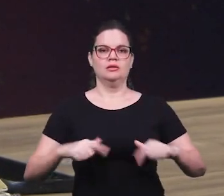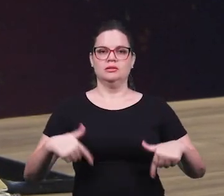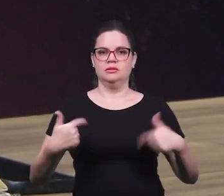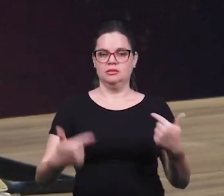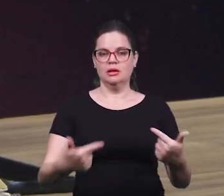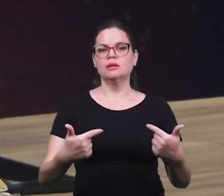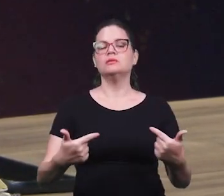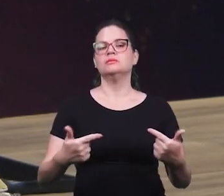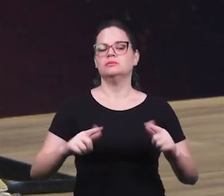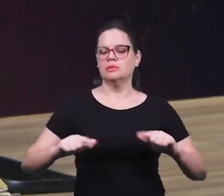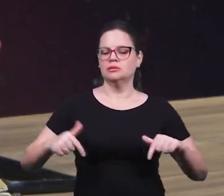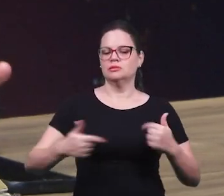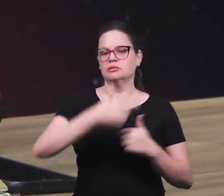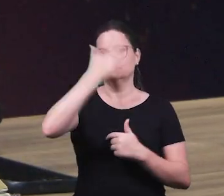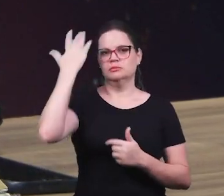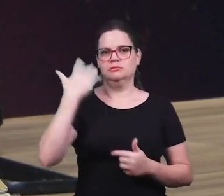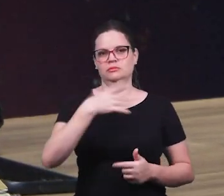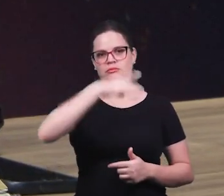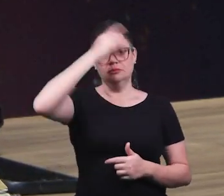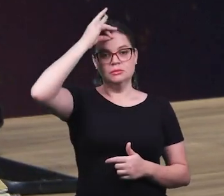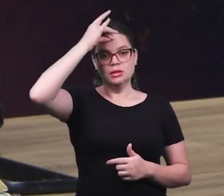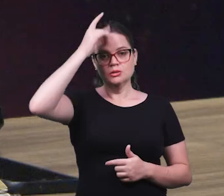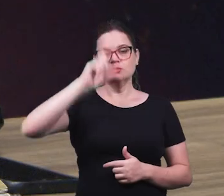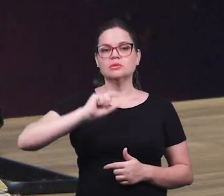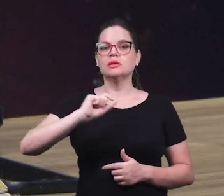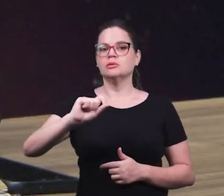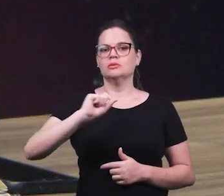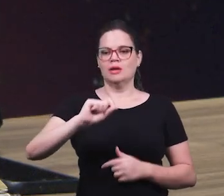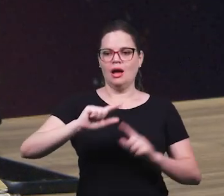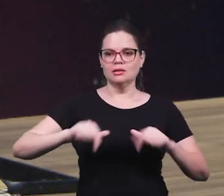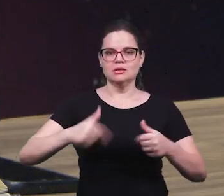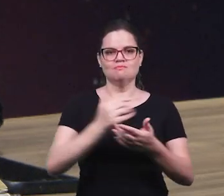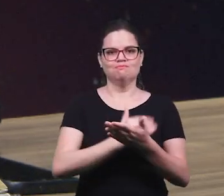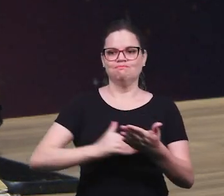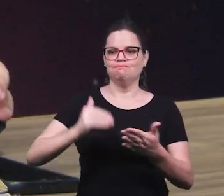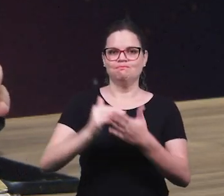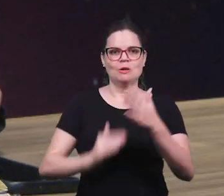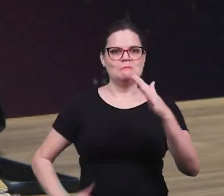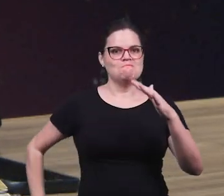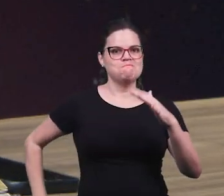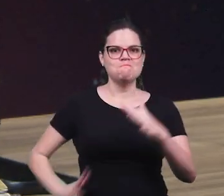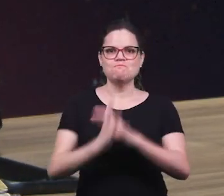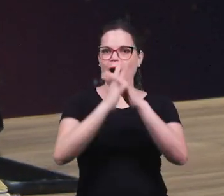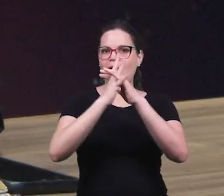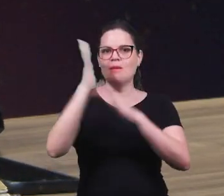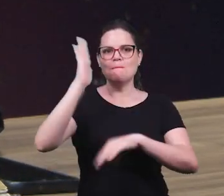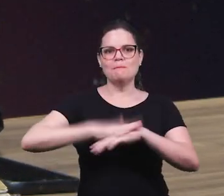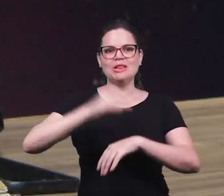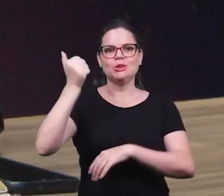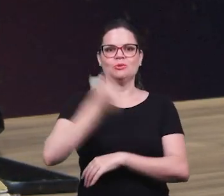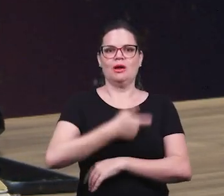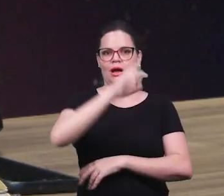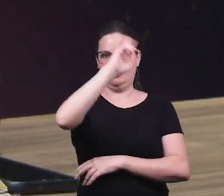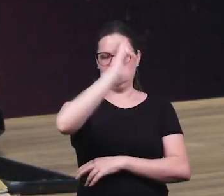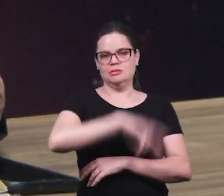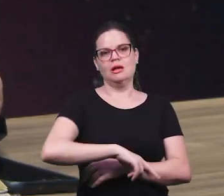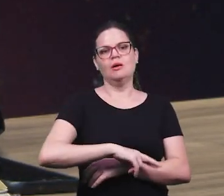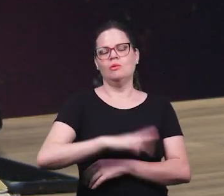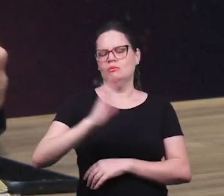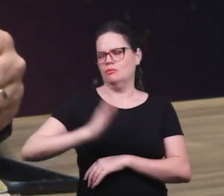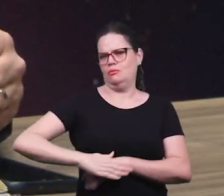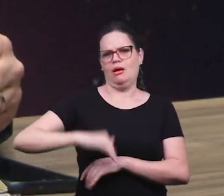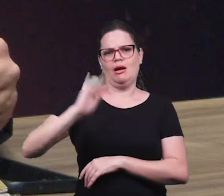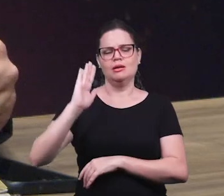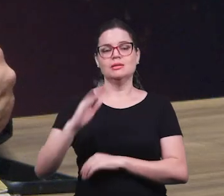do Espírito Santo, ela vai extrapolar todos os limites da razão, fazendo com que o homem seja alcançado de uma forma maravilhosa. E a